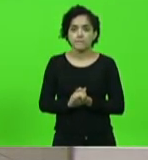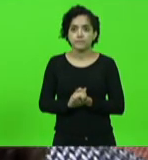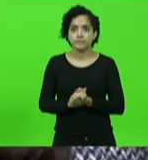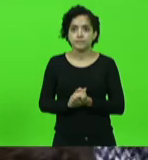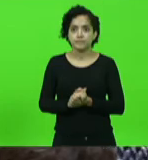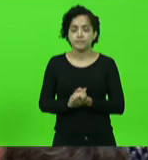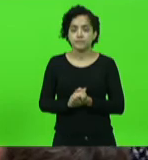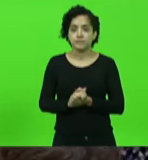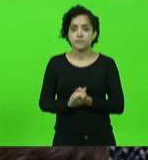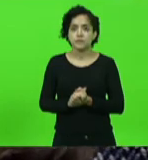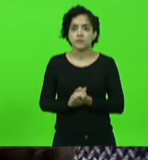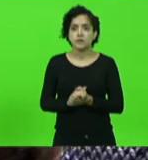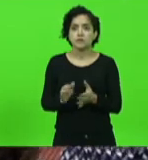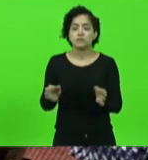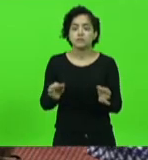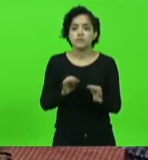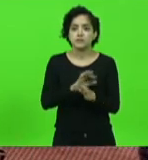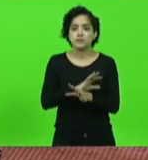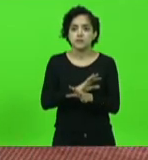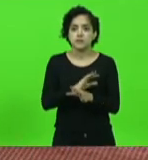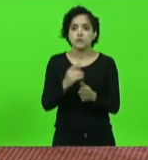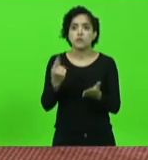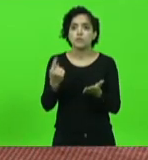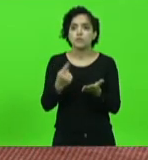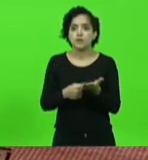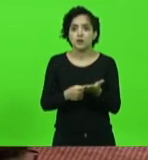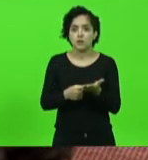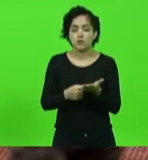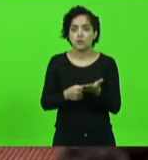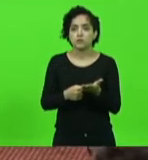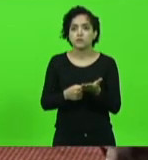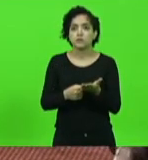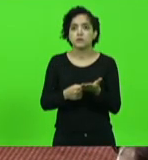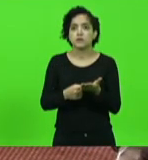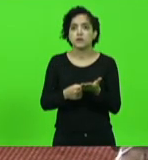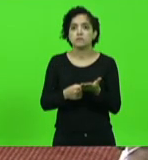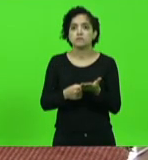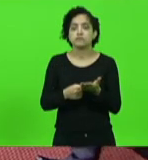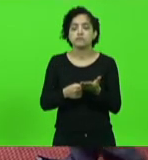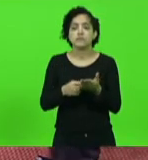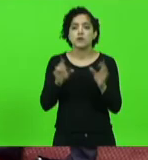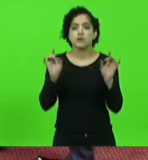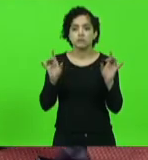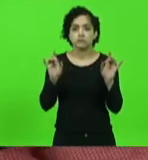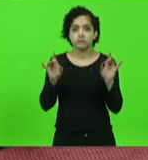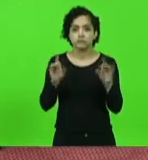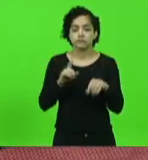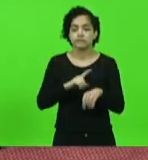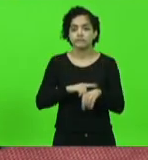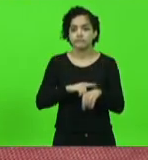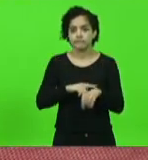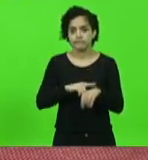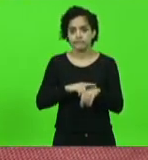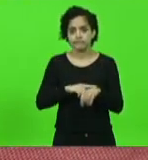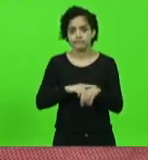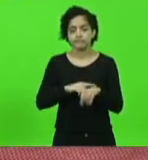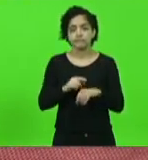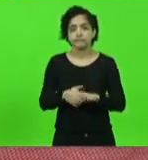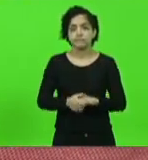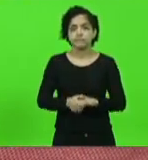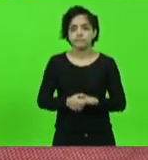Esta presidência encerra a presente sessão e convoca outra sessão extraordinária para as 18 horas e 16 minutos.